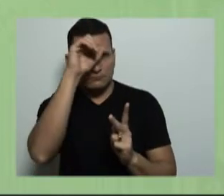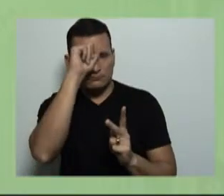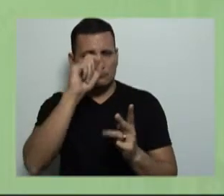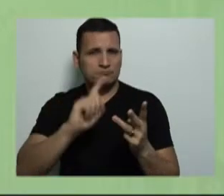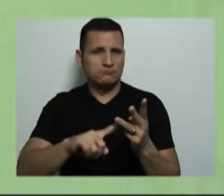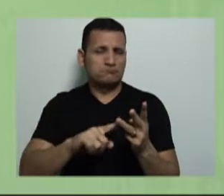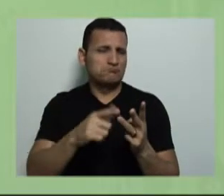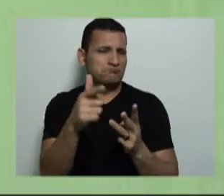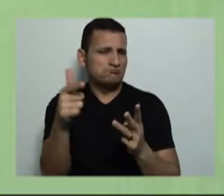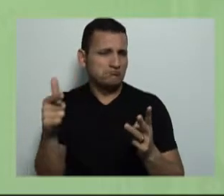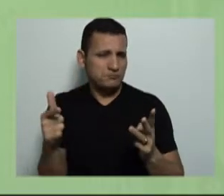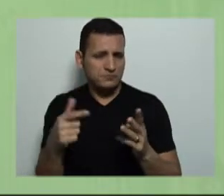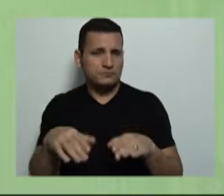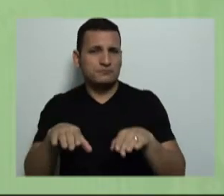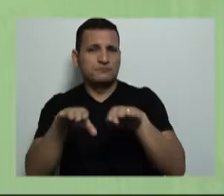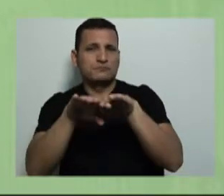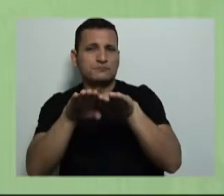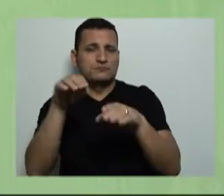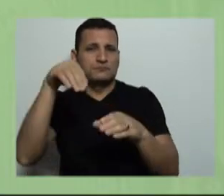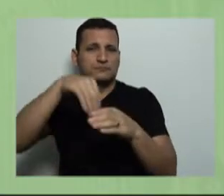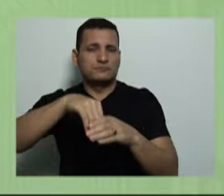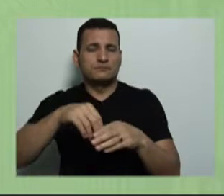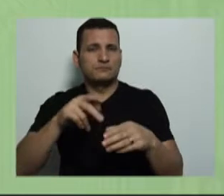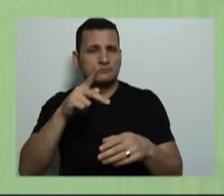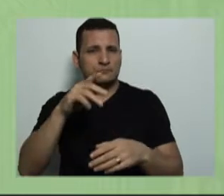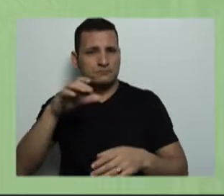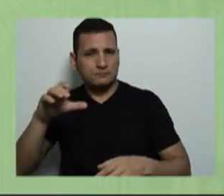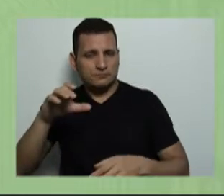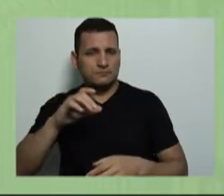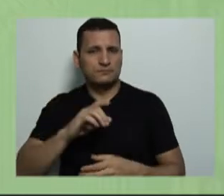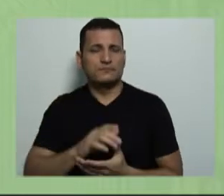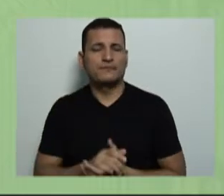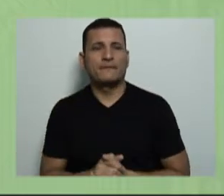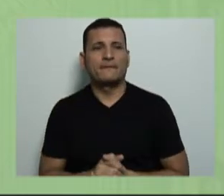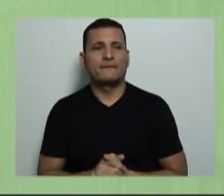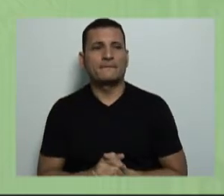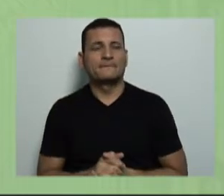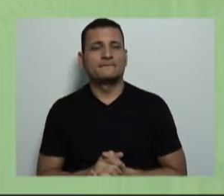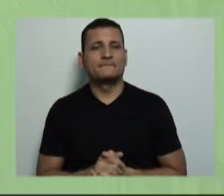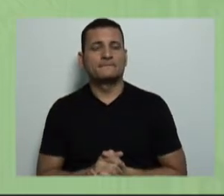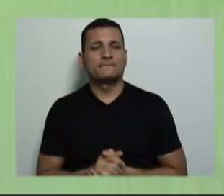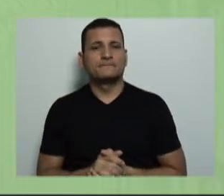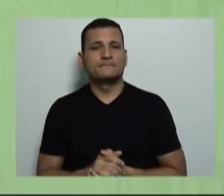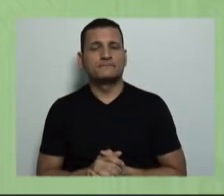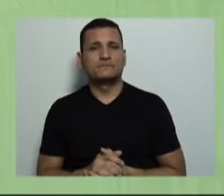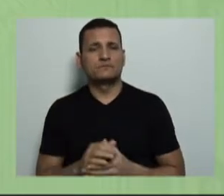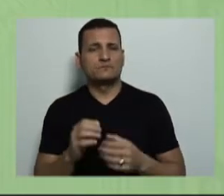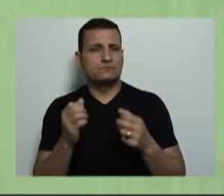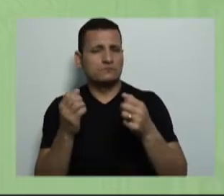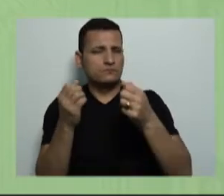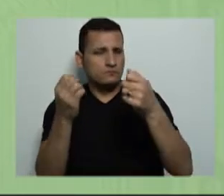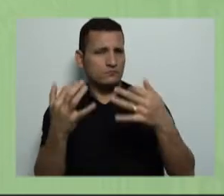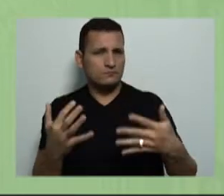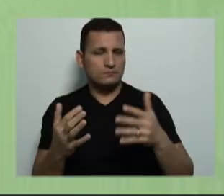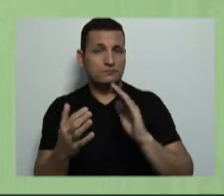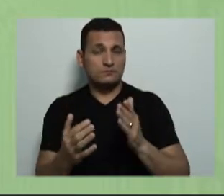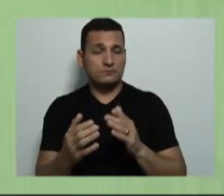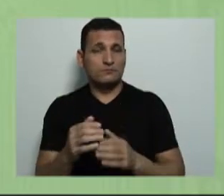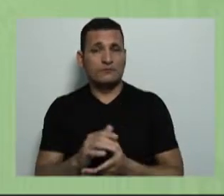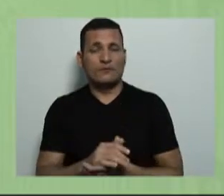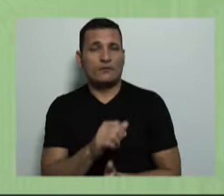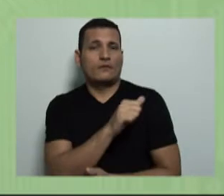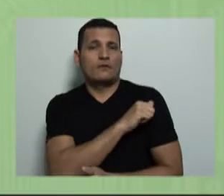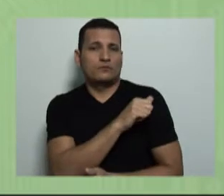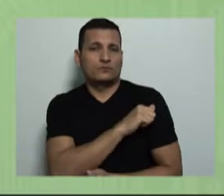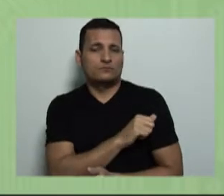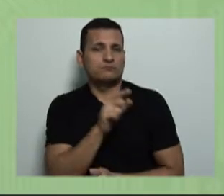práticas equiparadas previstas no projeto pedagógico do curso. Então, conforme a gente tem falado, pessoal, o nosso aluno, ele